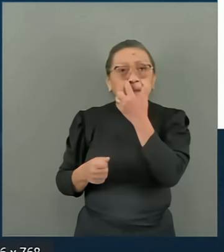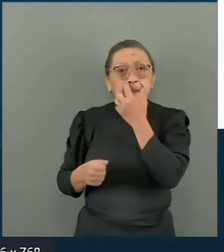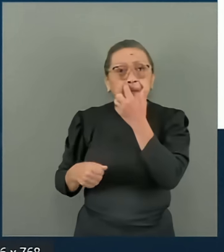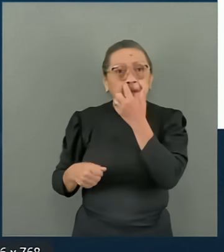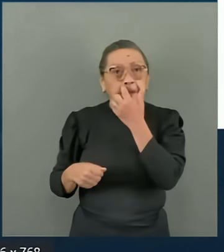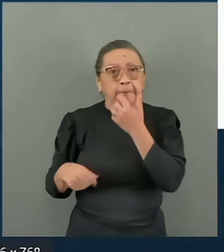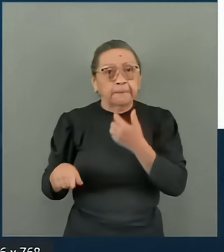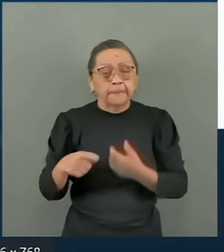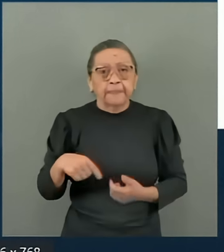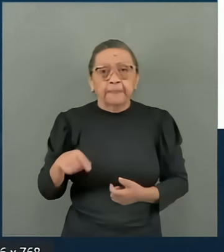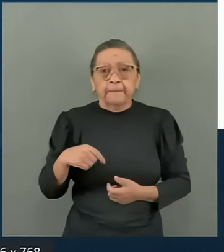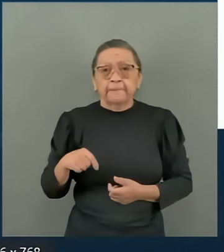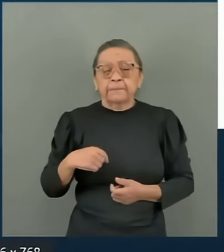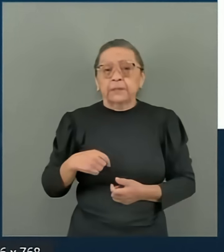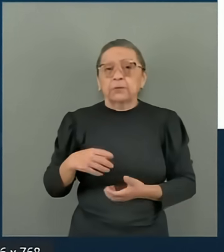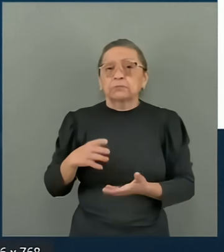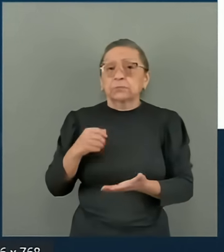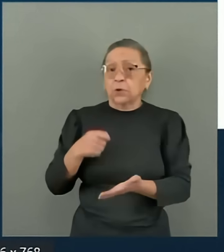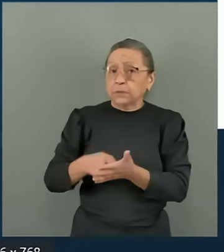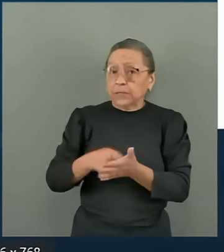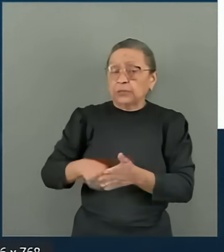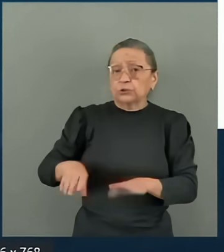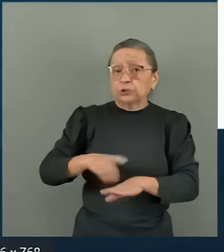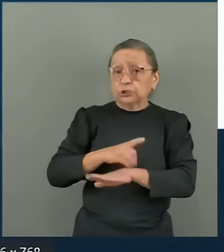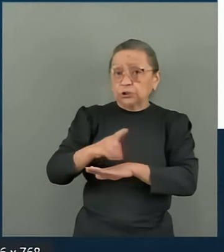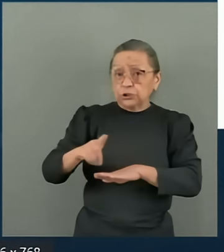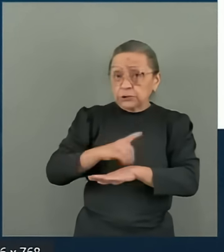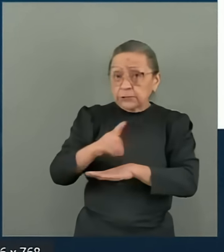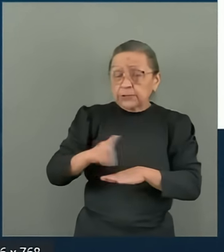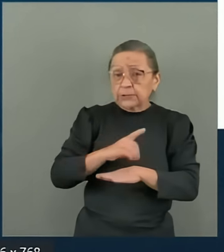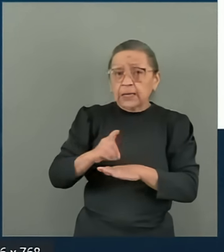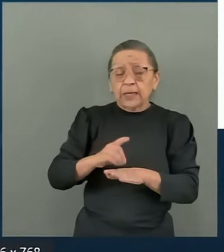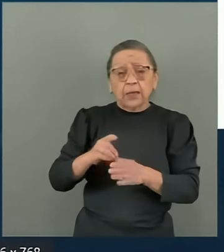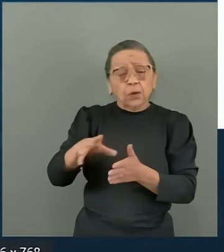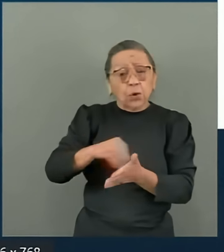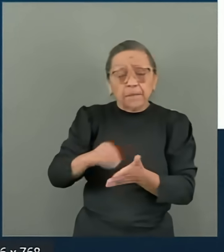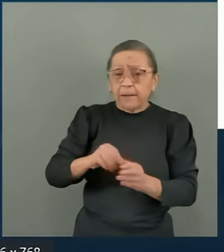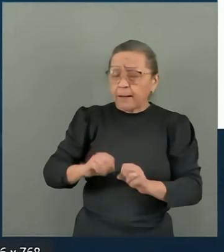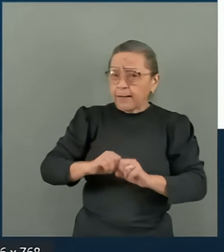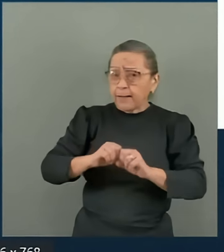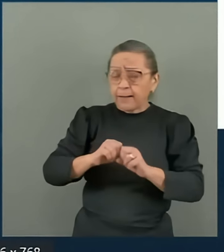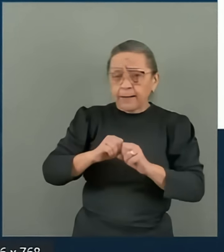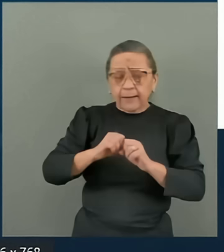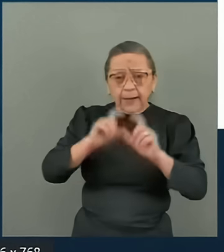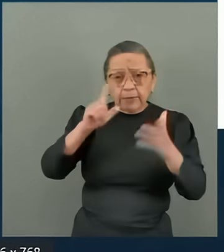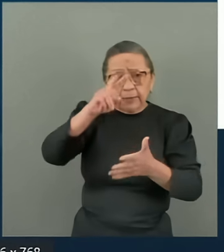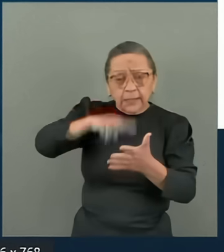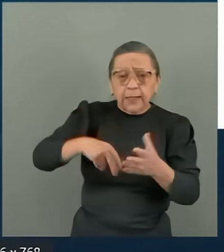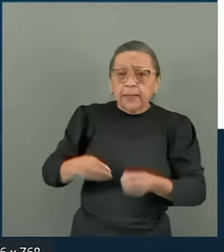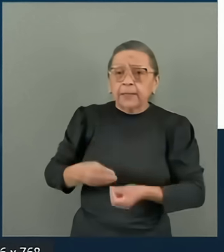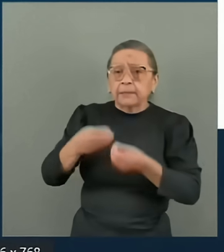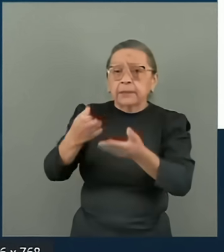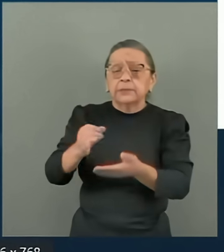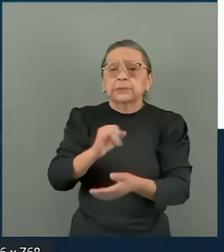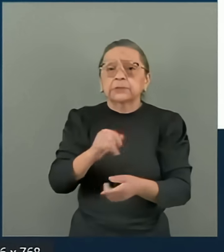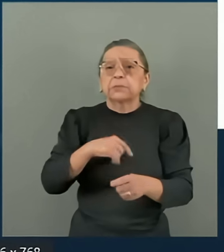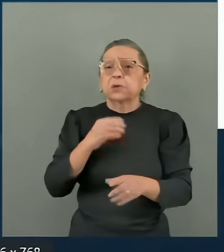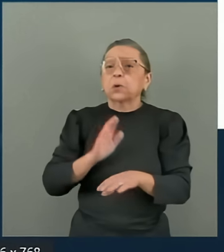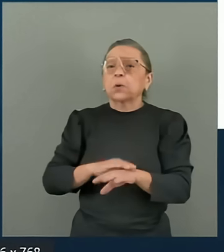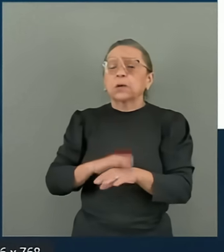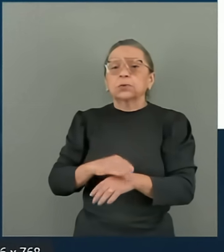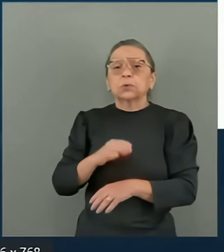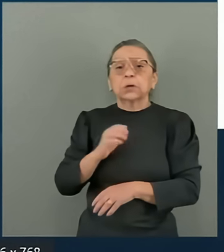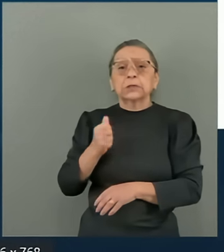feitas, digitalizar em cópia digital legível e encaminhar ao INSS. Depois, com o senhor André Fidelis, acabou encaminhar